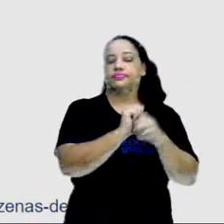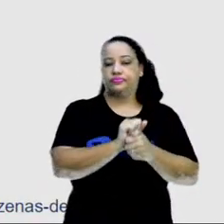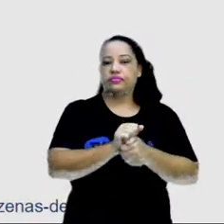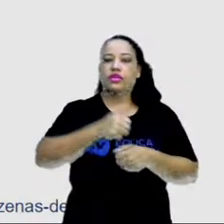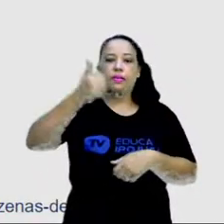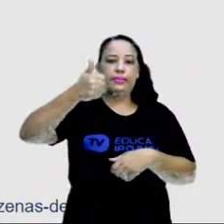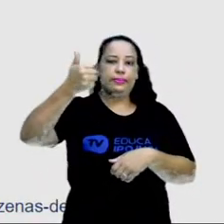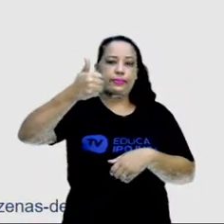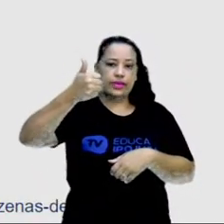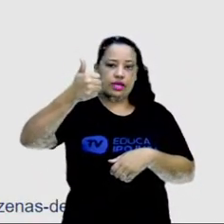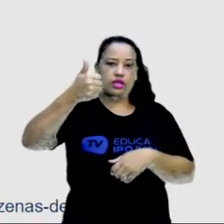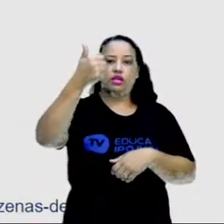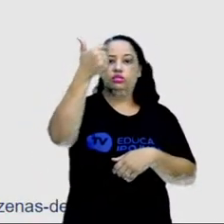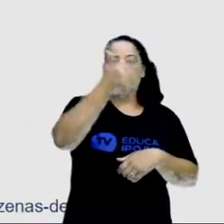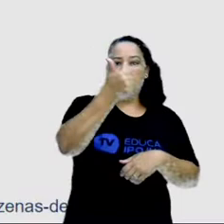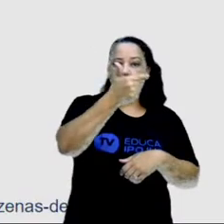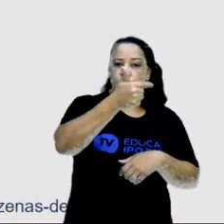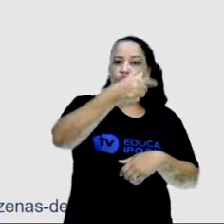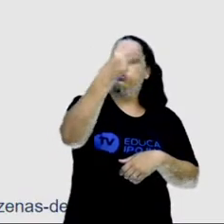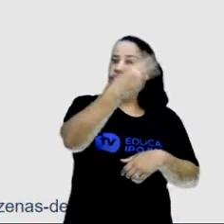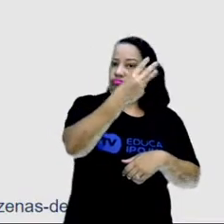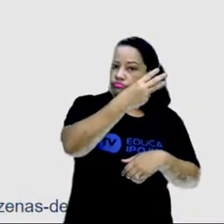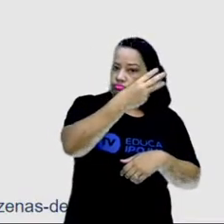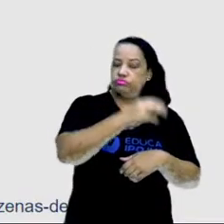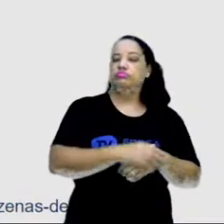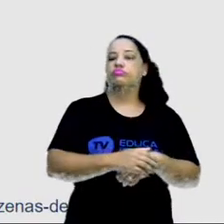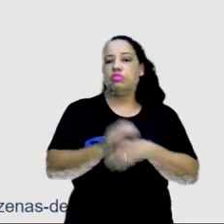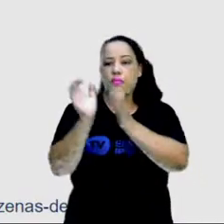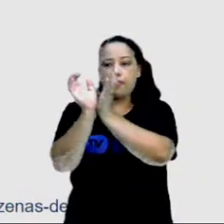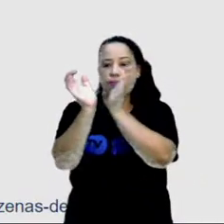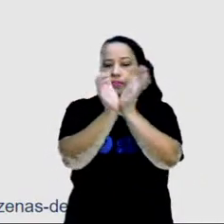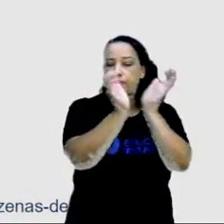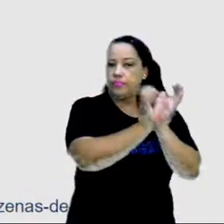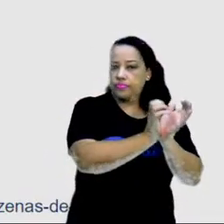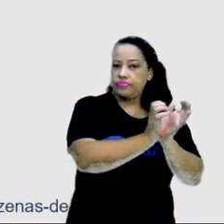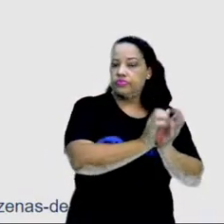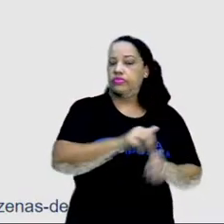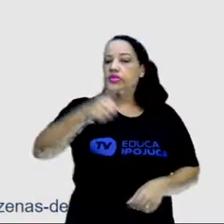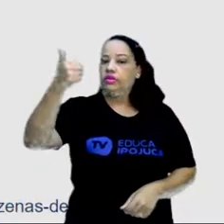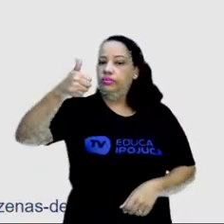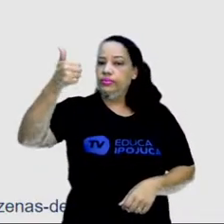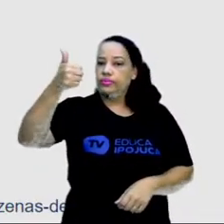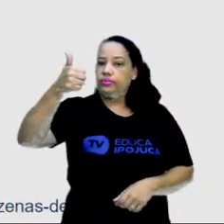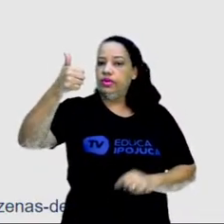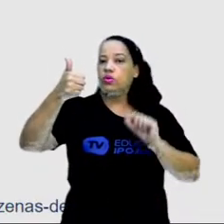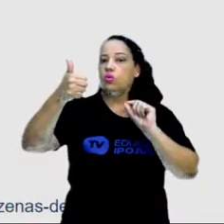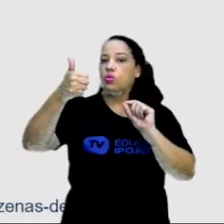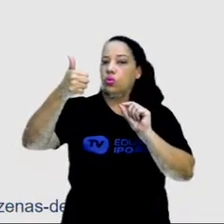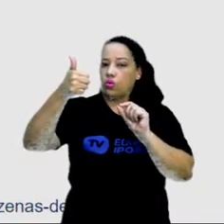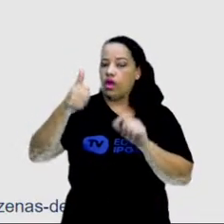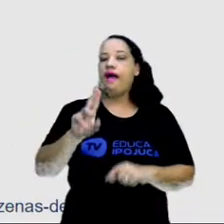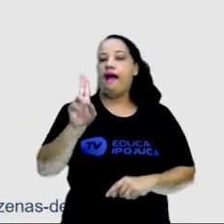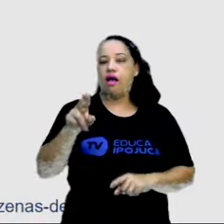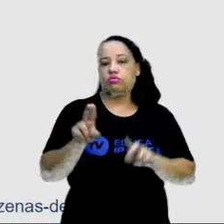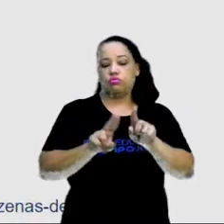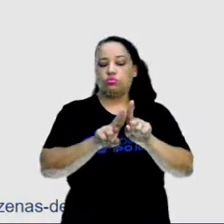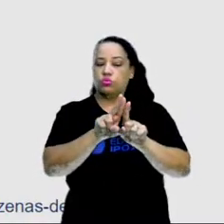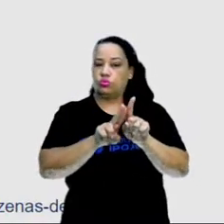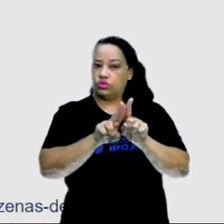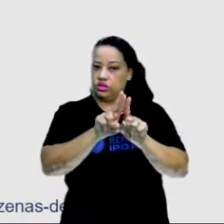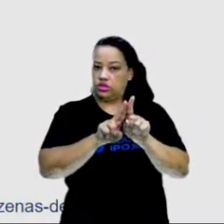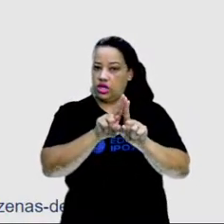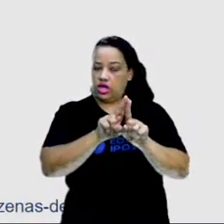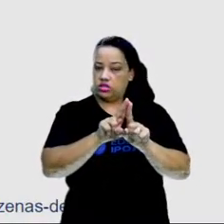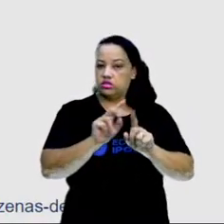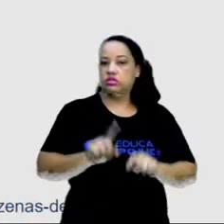primeira ordem, a segunda e a terceira. A primeira ordem, que é a ordem de quê? Da unidade. A